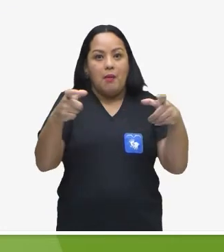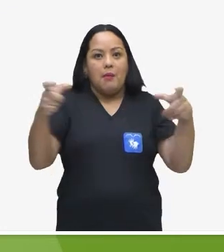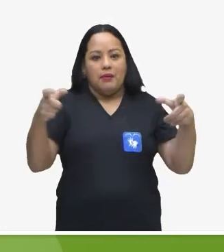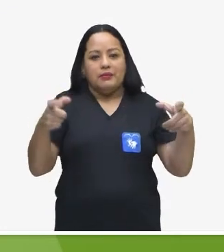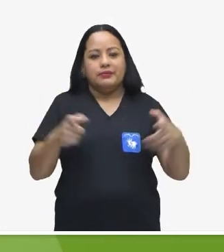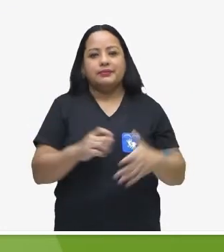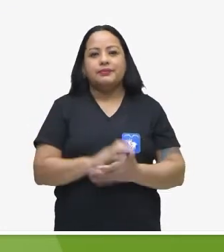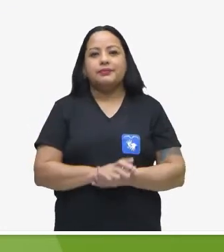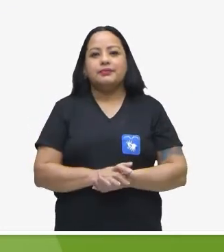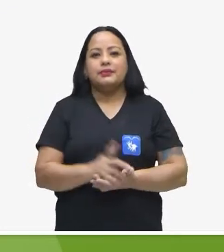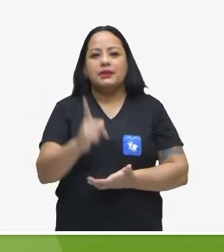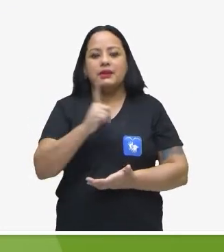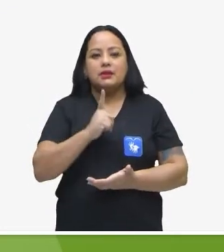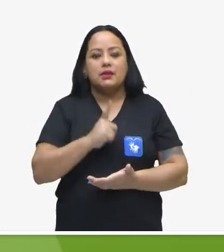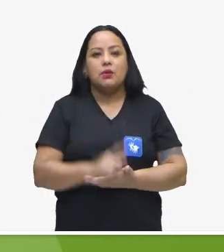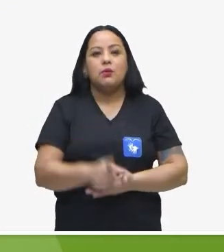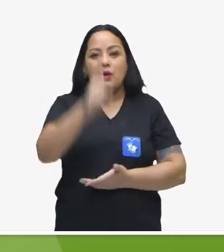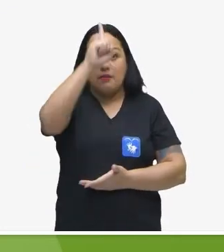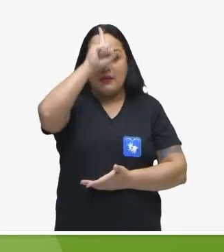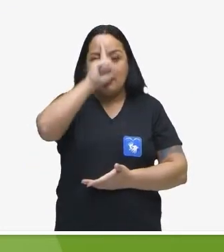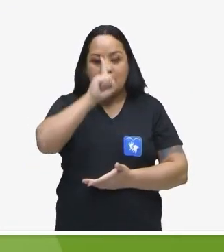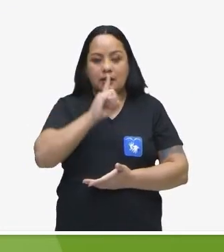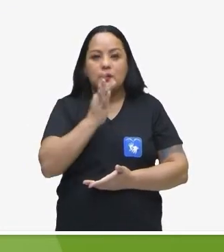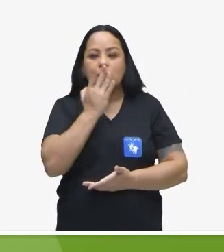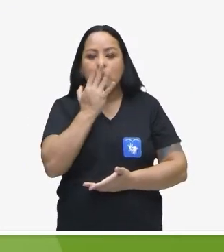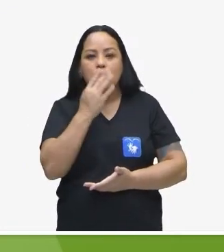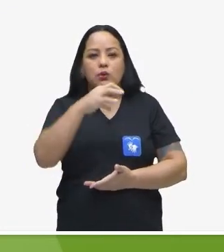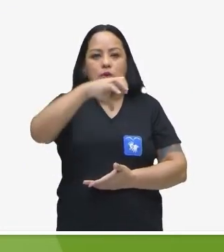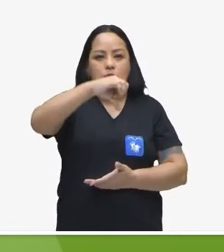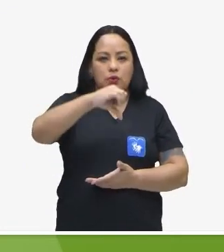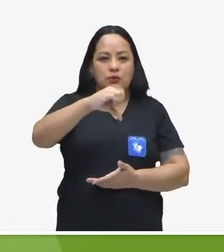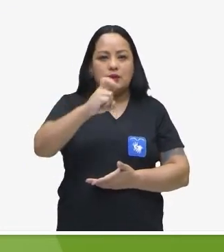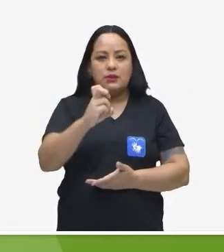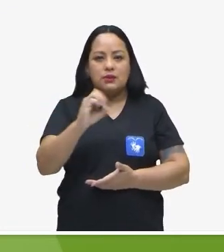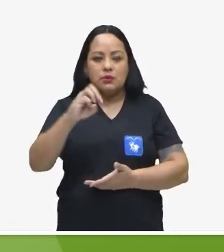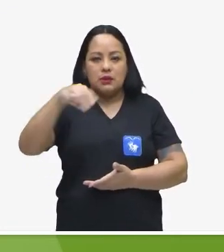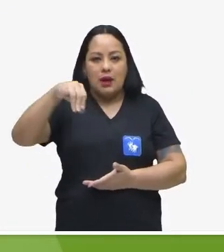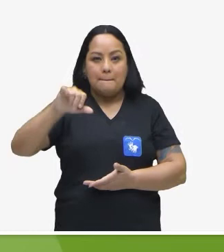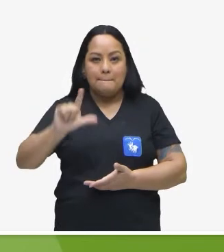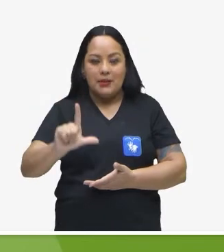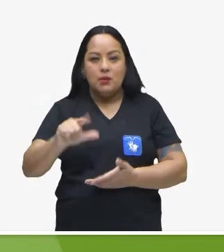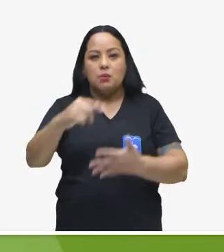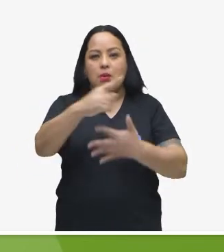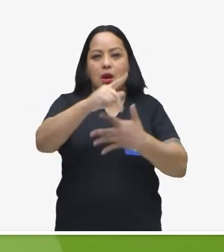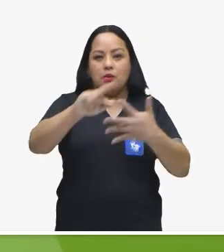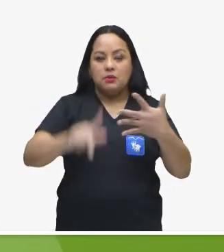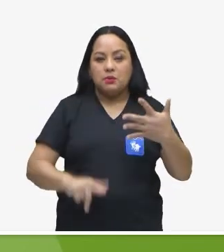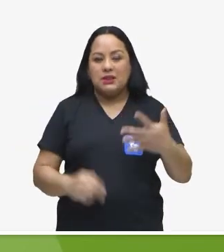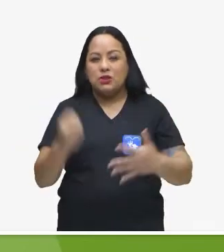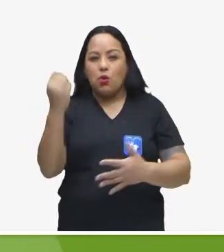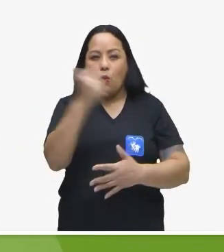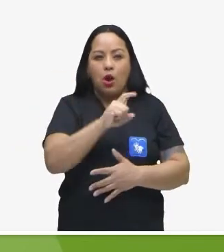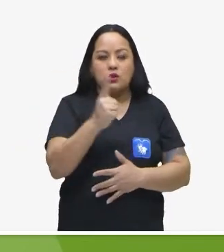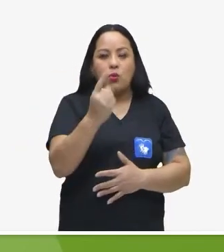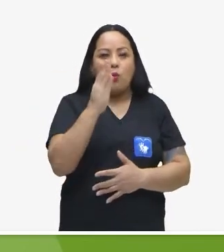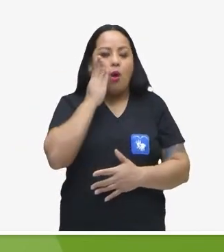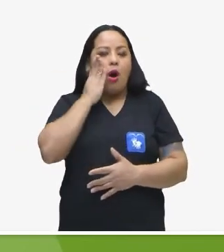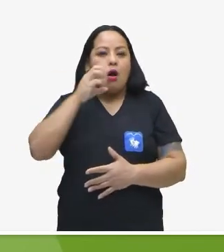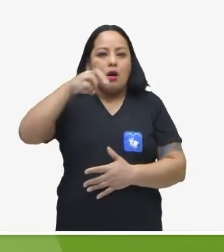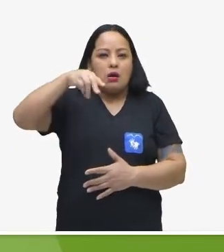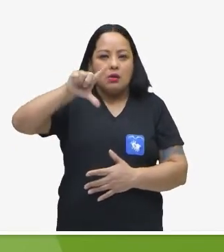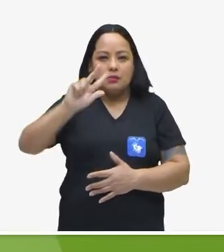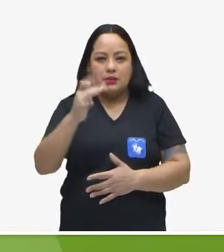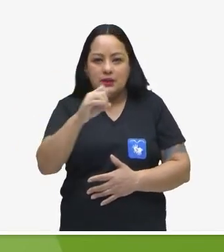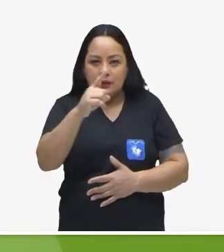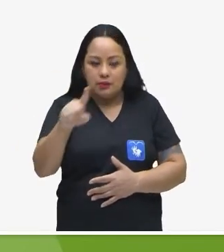olha só, que estão em amarelo, cerca de 950 mil espécies, quase 1 milhão, né? E aí,